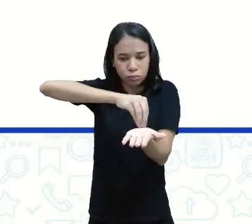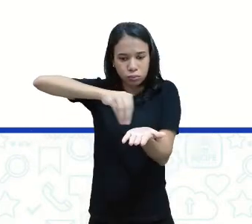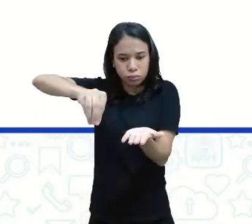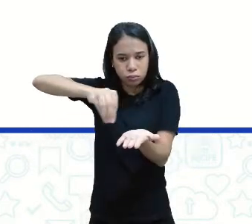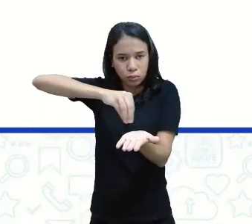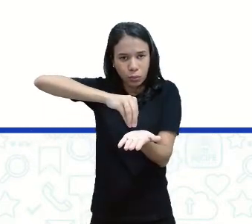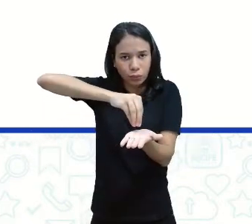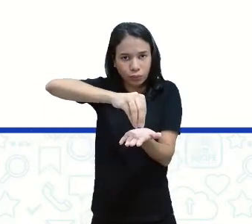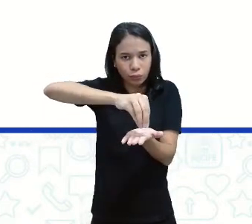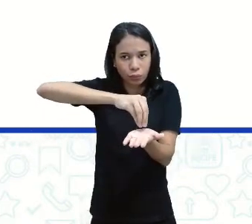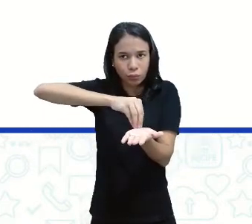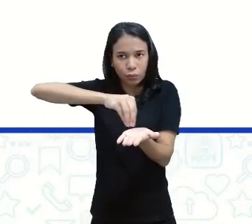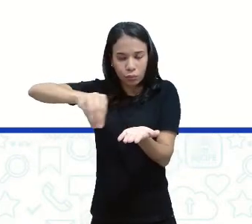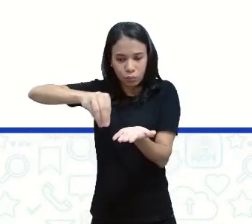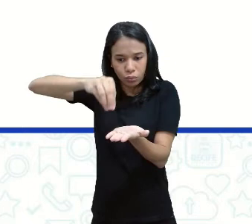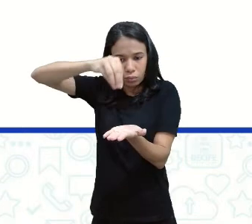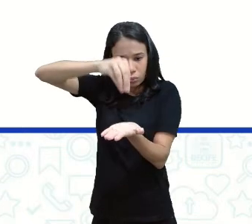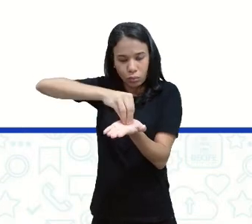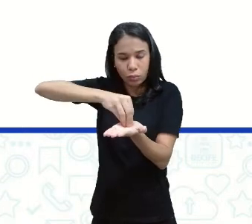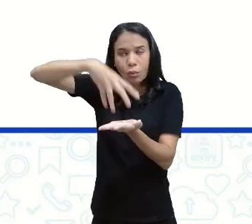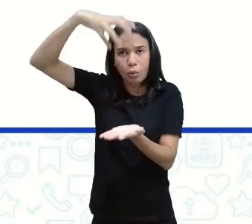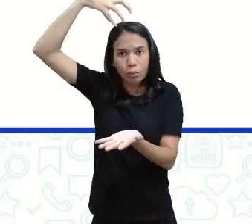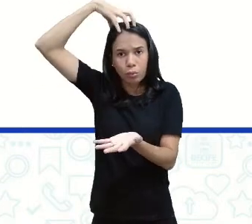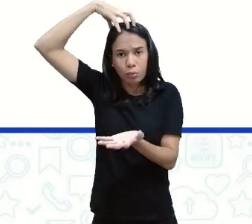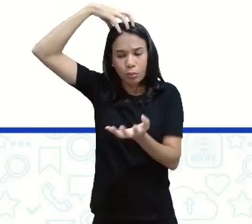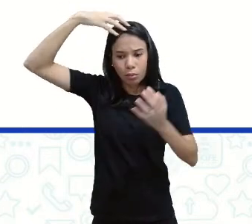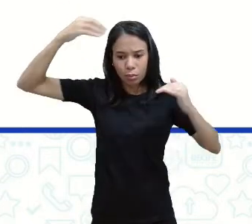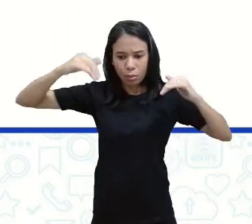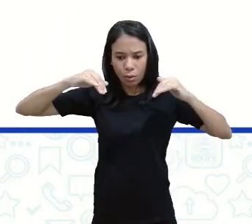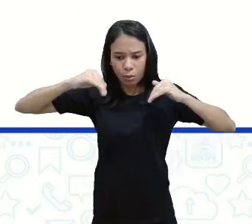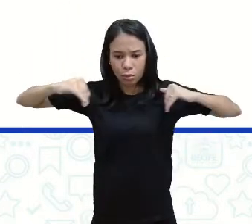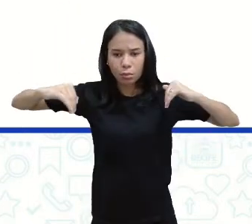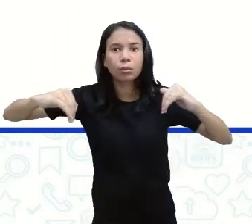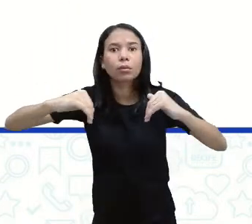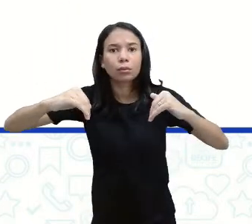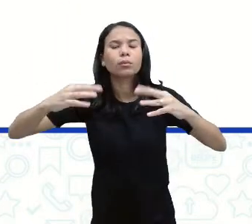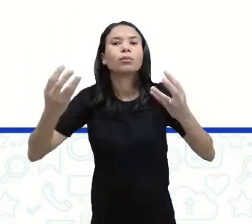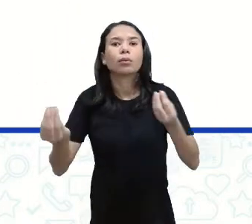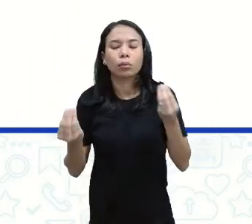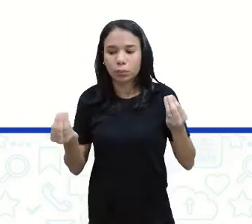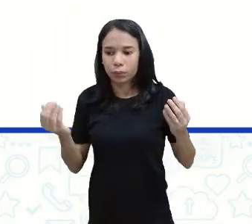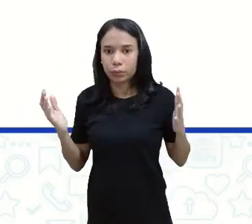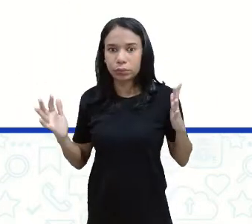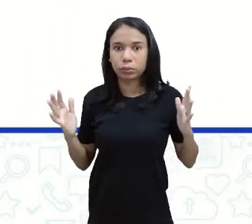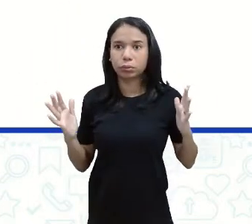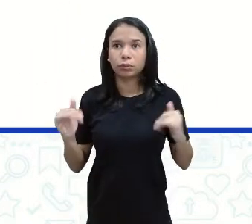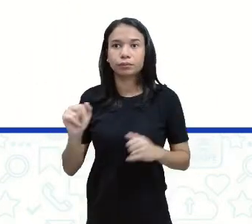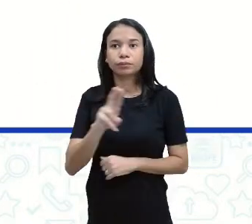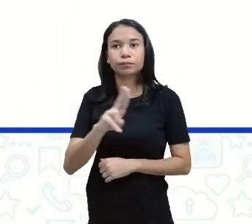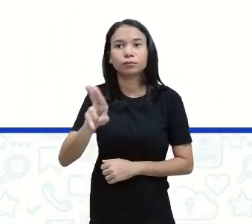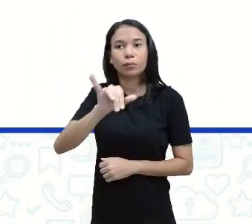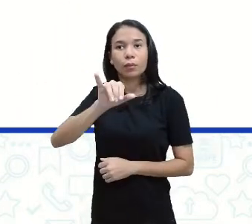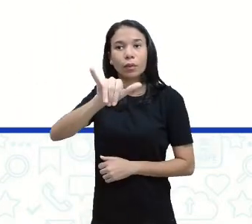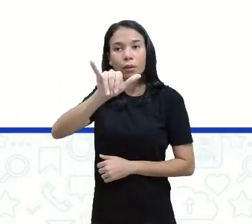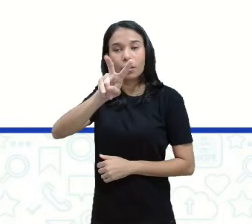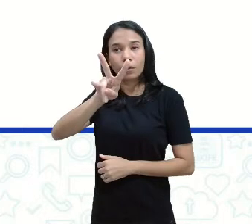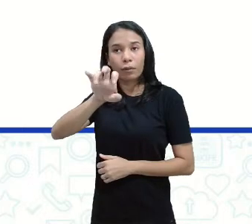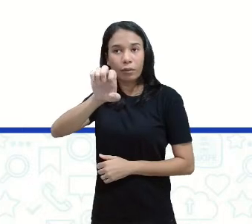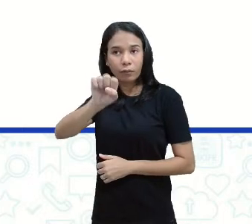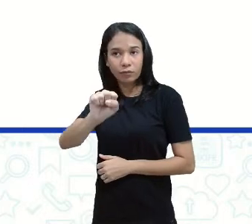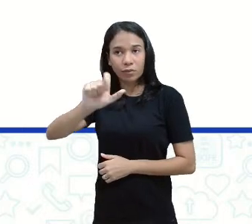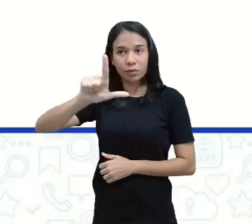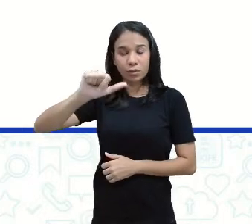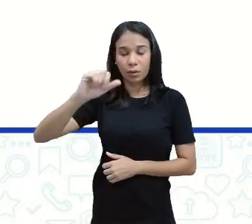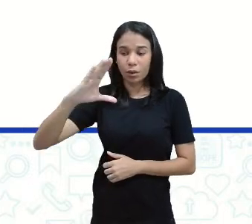rei aí totalmente cercado pelos peões. Então, essa frase é do cara chamado Yves Lacoste, que